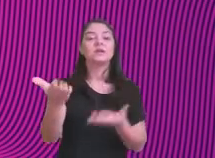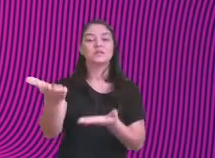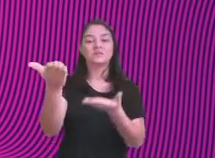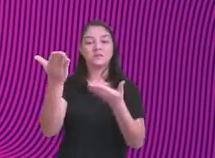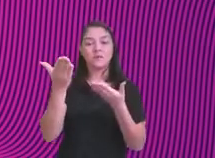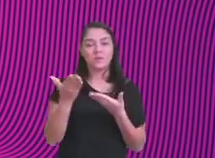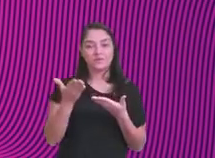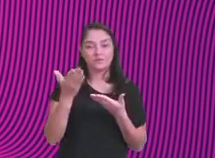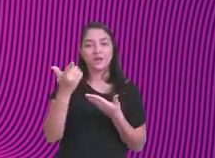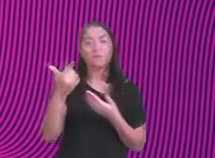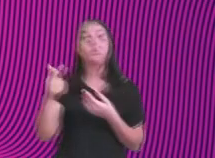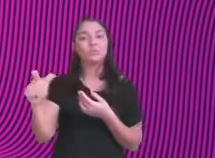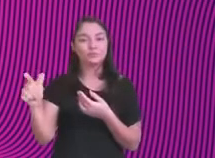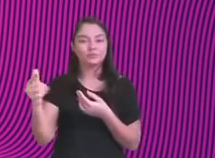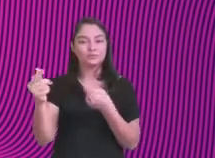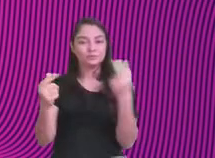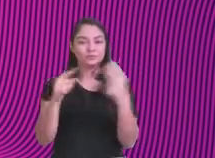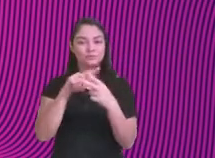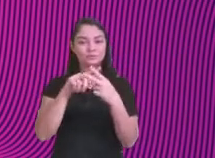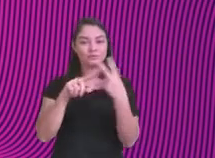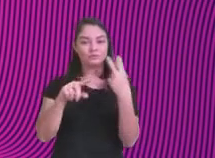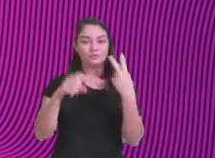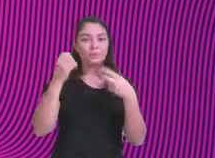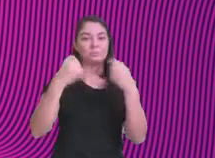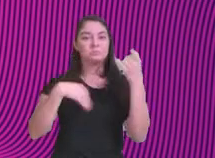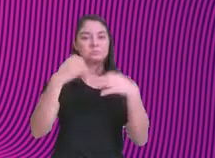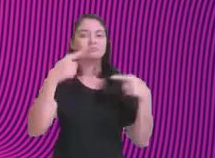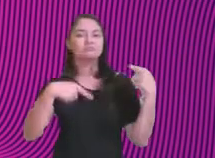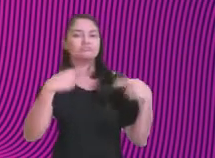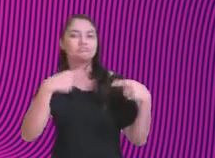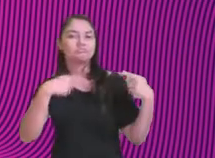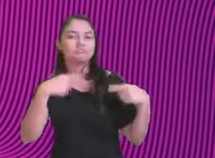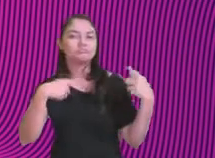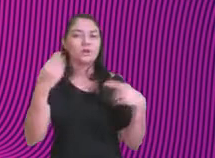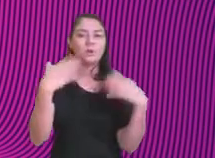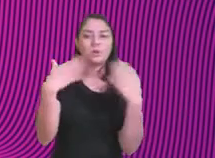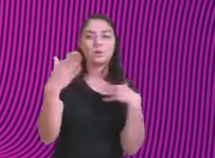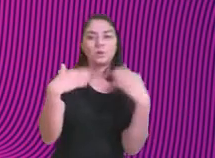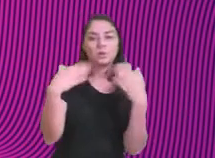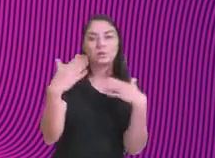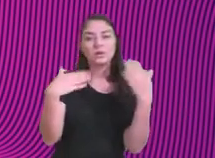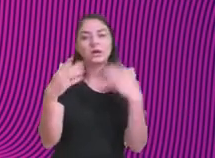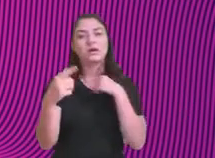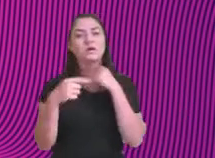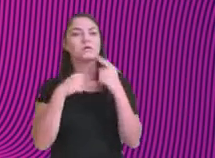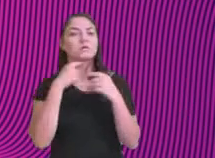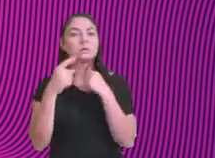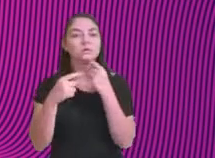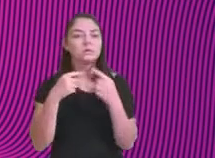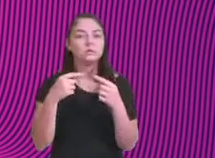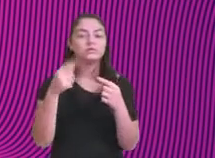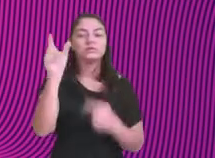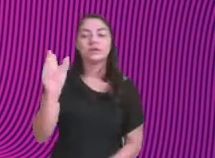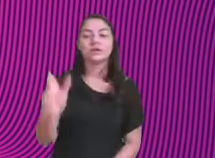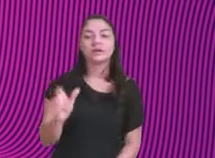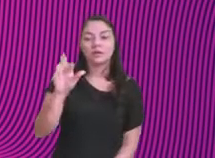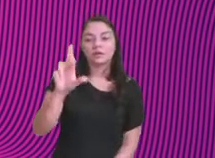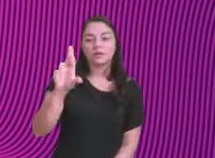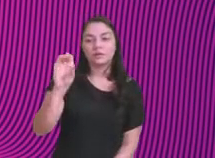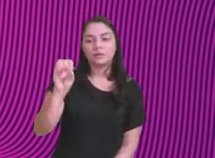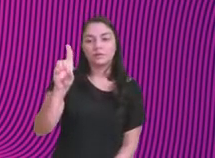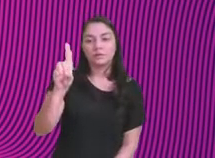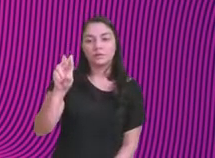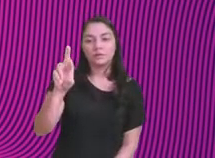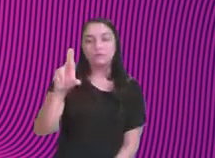dois painelistas para iniciarem a discussão sobre o tema, né? Dr. Rodrigo Otávio Araújo, que